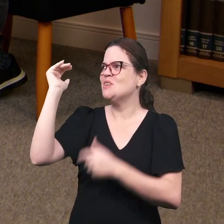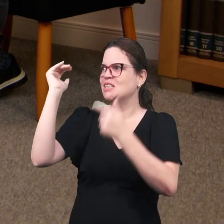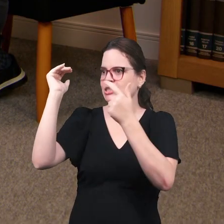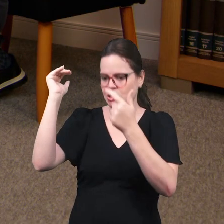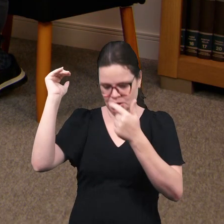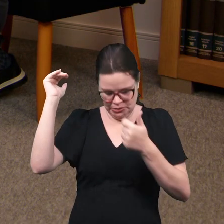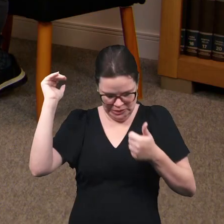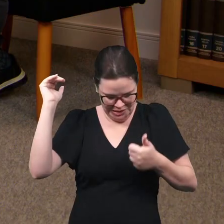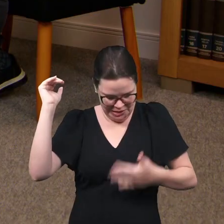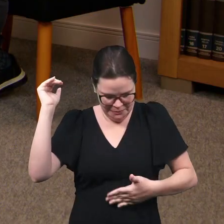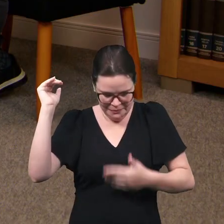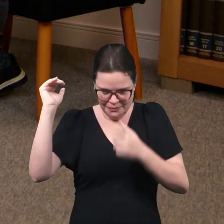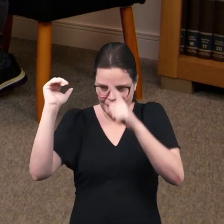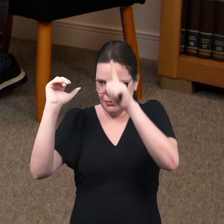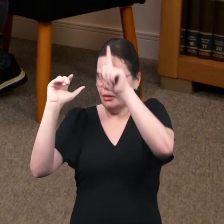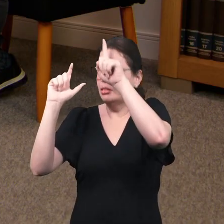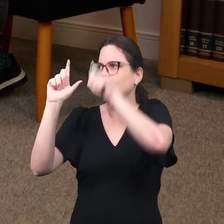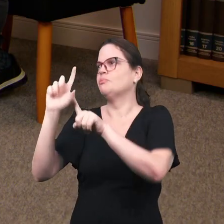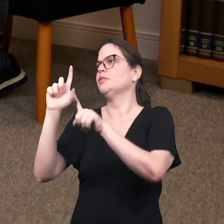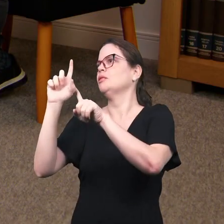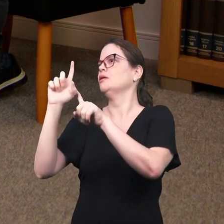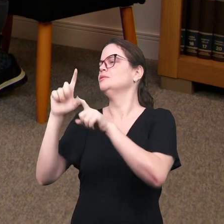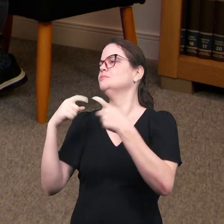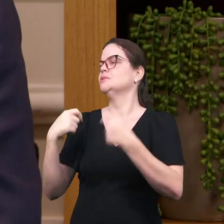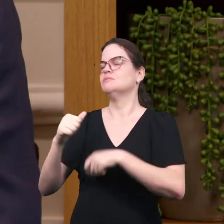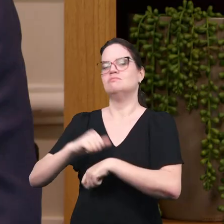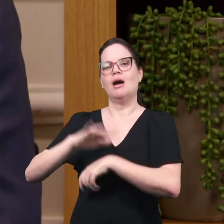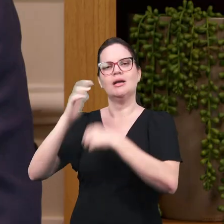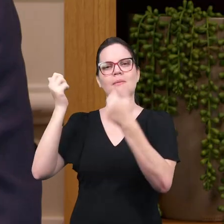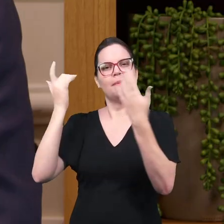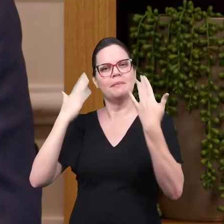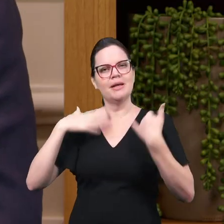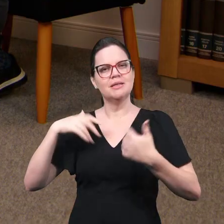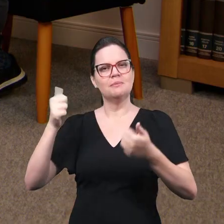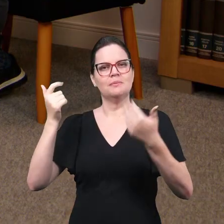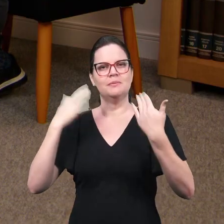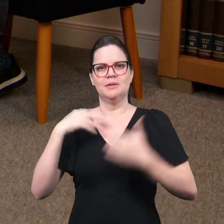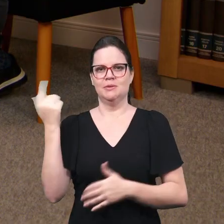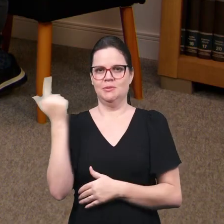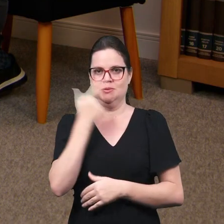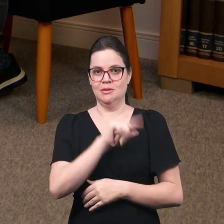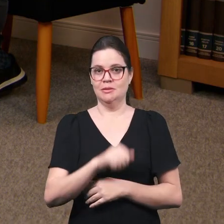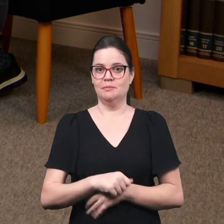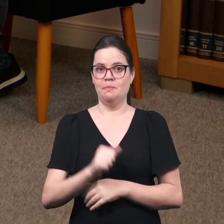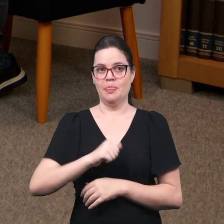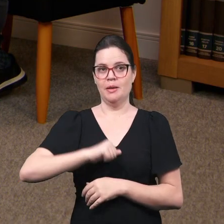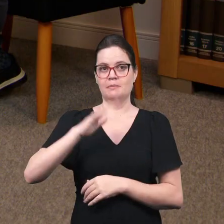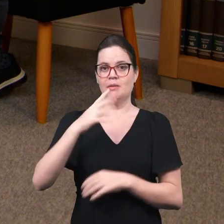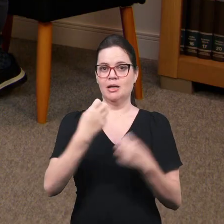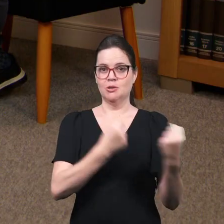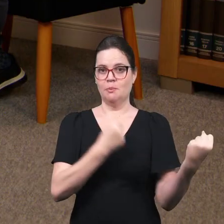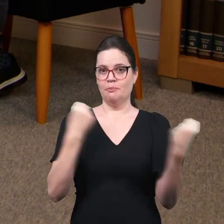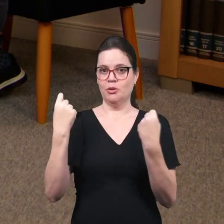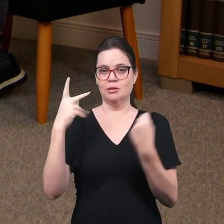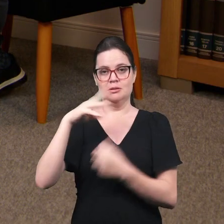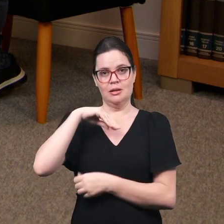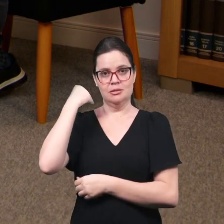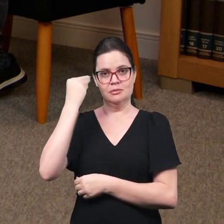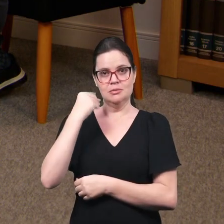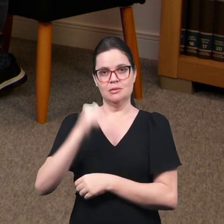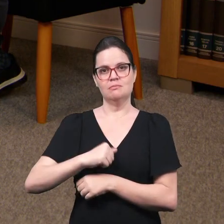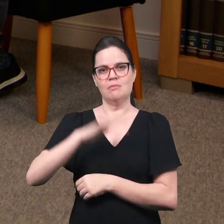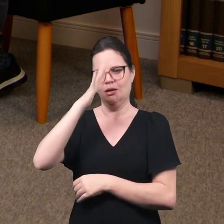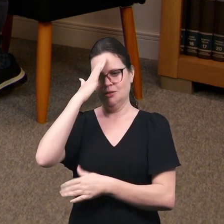mais dependentes do Senhor, mais nós somos abençoados. Muito bem. E quanto mais conhecemos o poder dele, mais